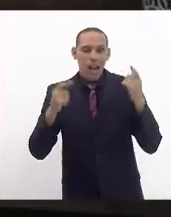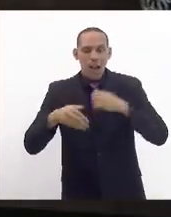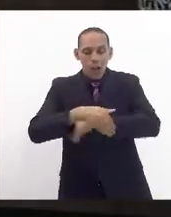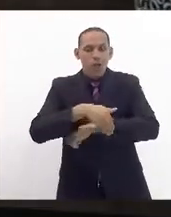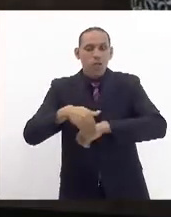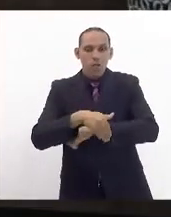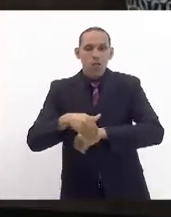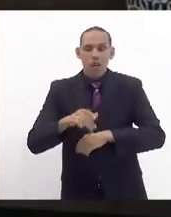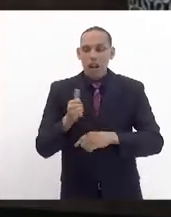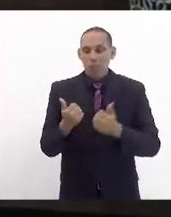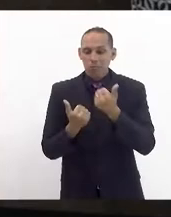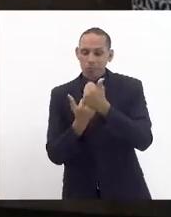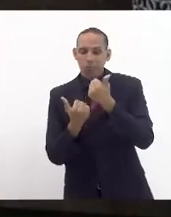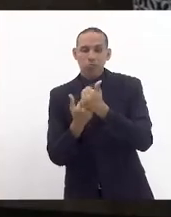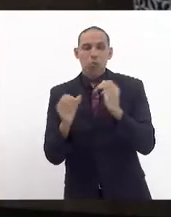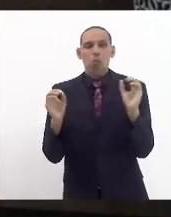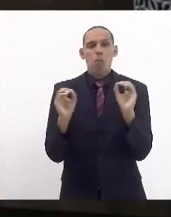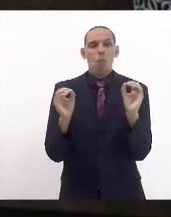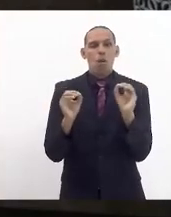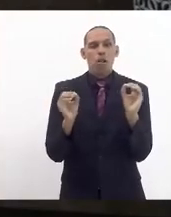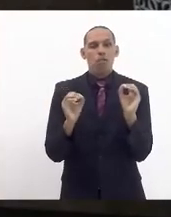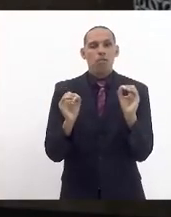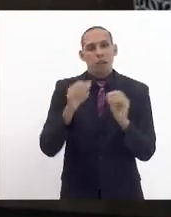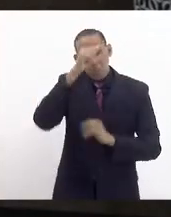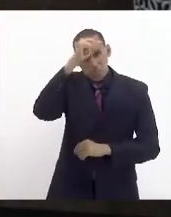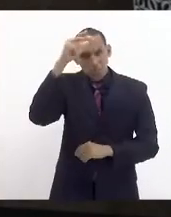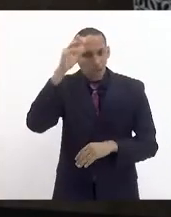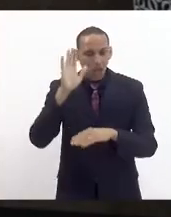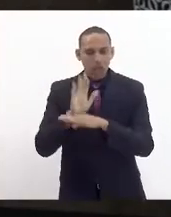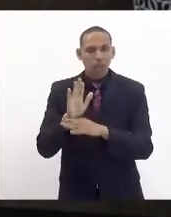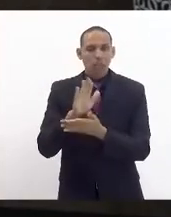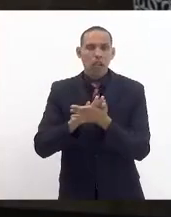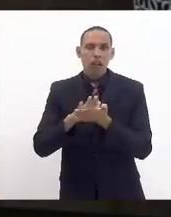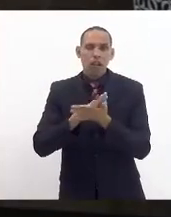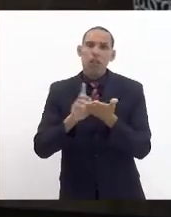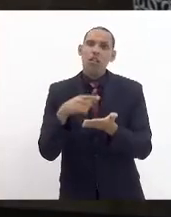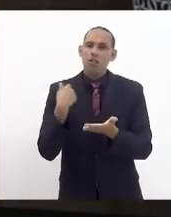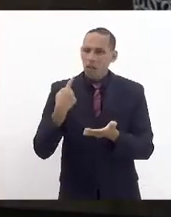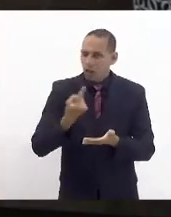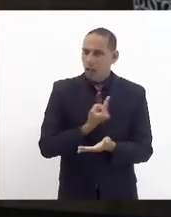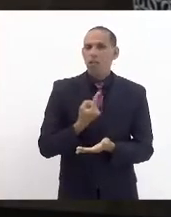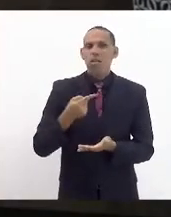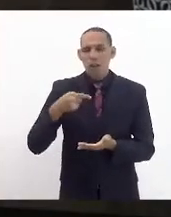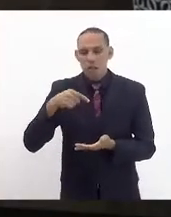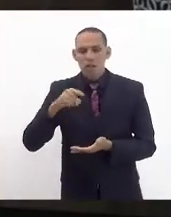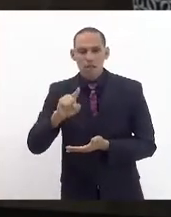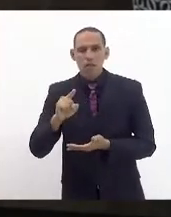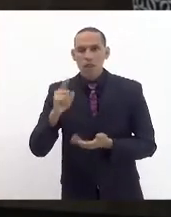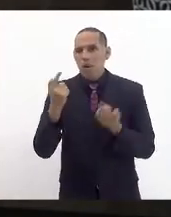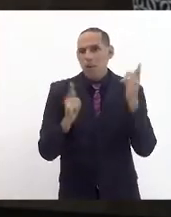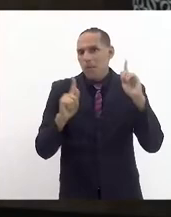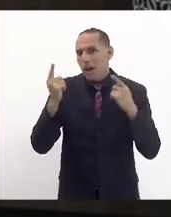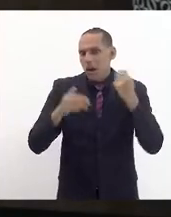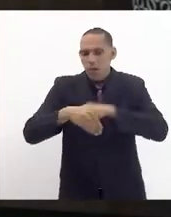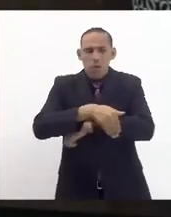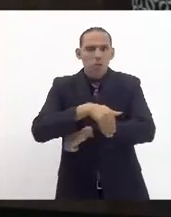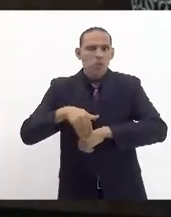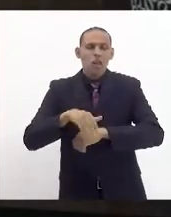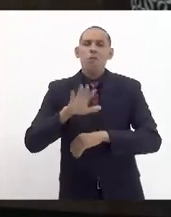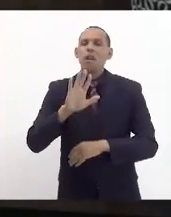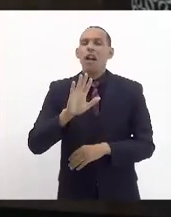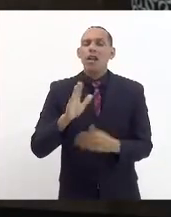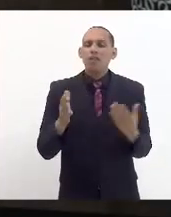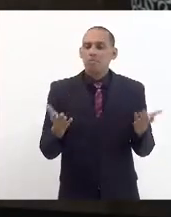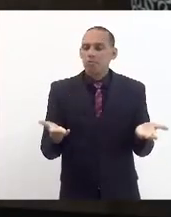completamente desassistidos pela prefeitura. A gente teve no carnaval de rua e, senhor presidente, não